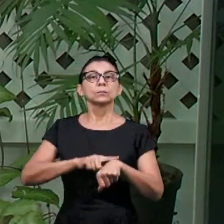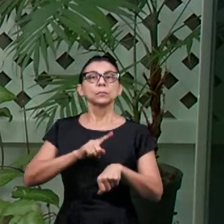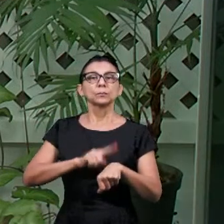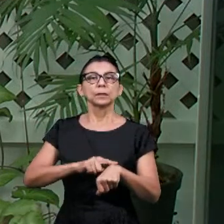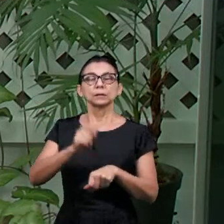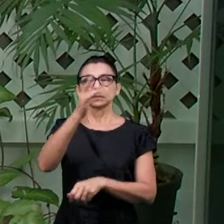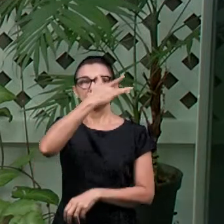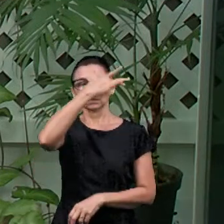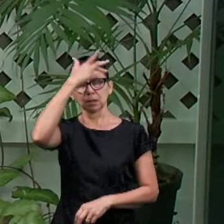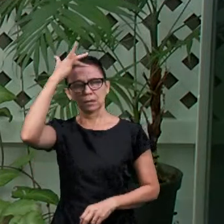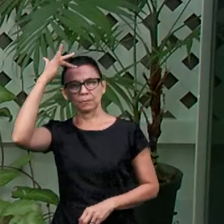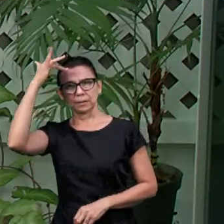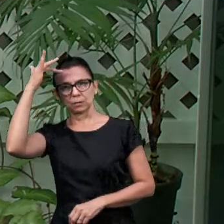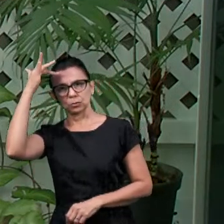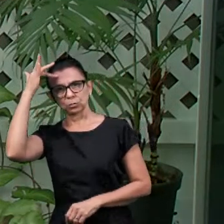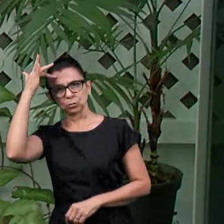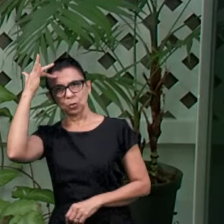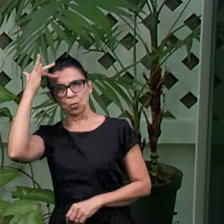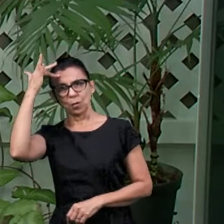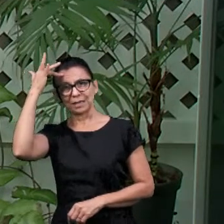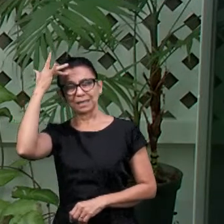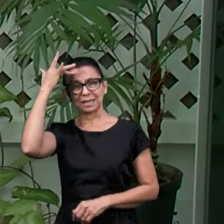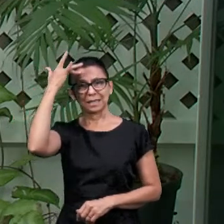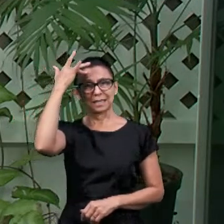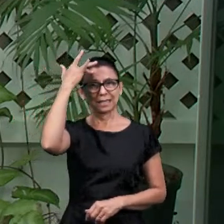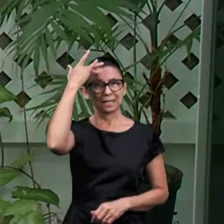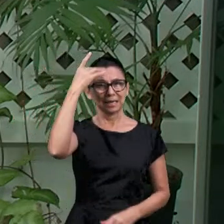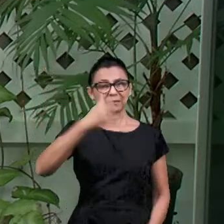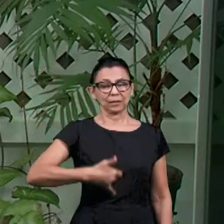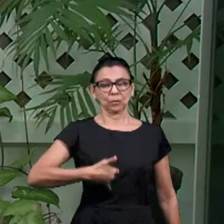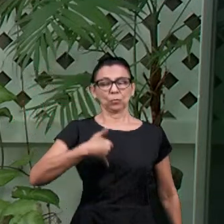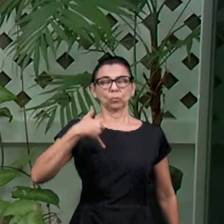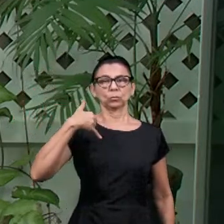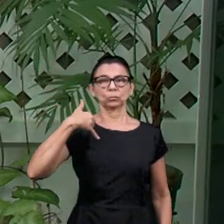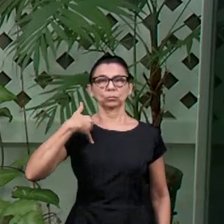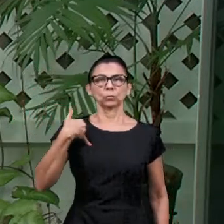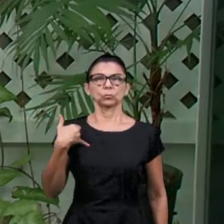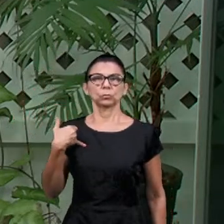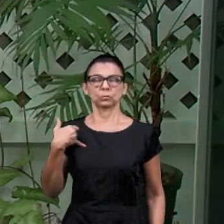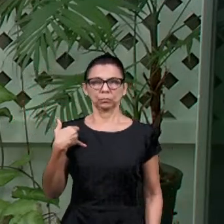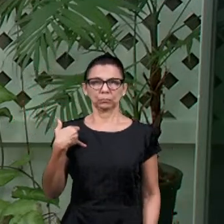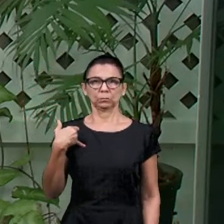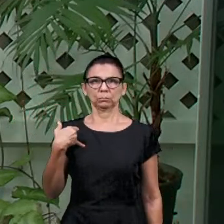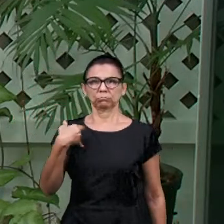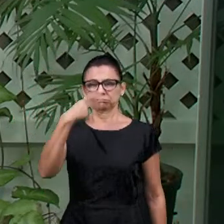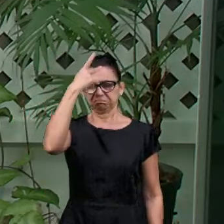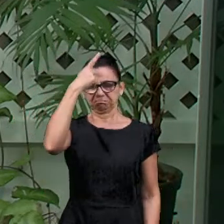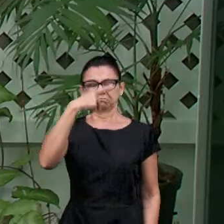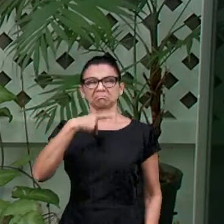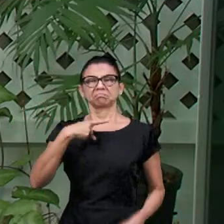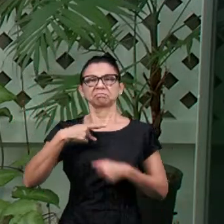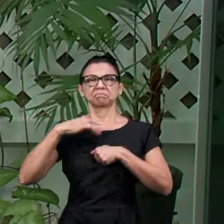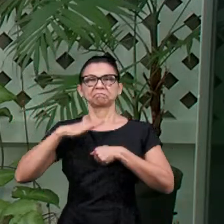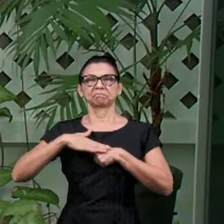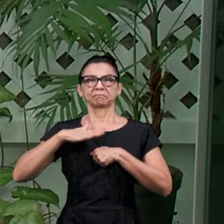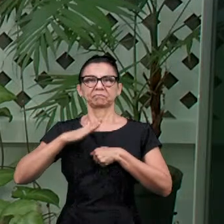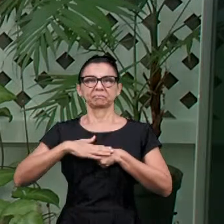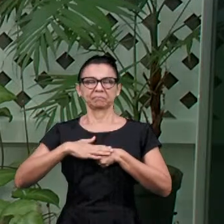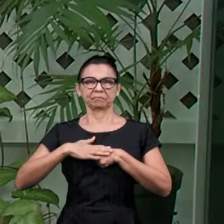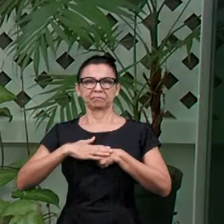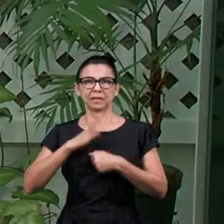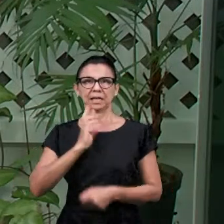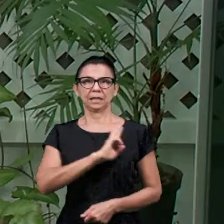quer se colocar, quer fazer o reino dele, dentro do reino de Deus. Então, ele faz o reino dele, a